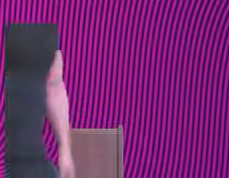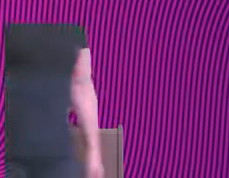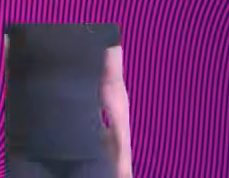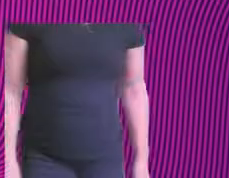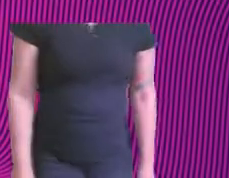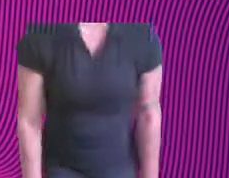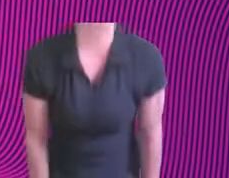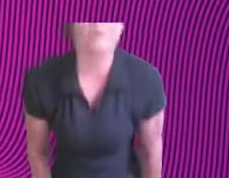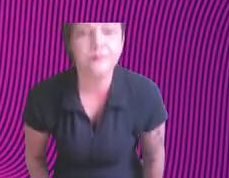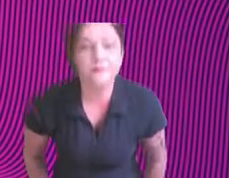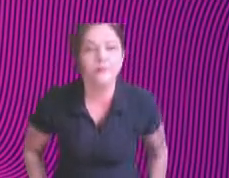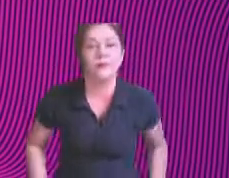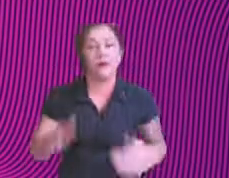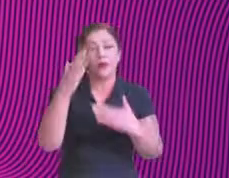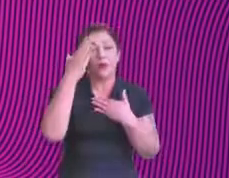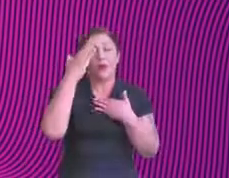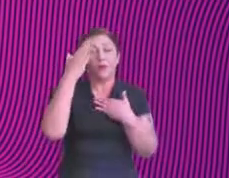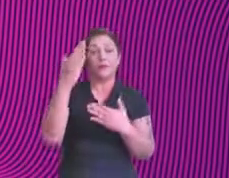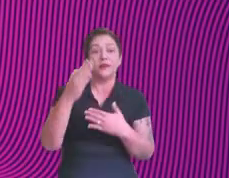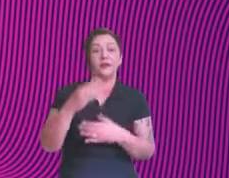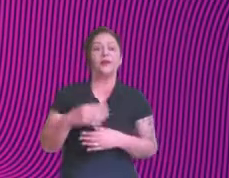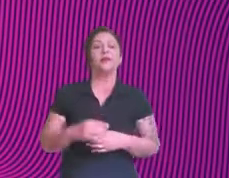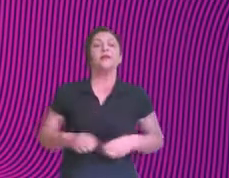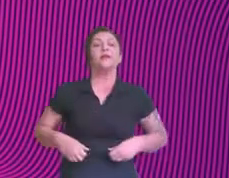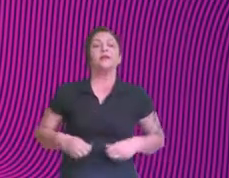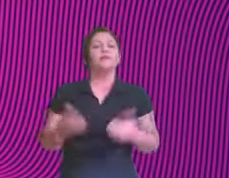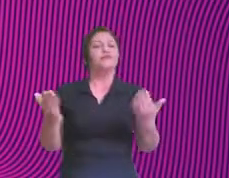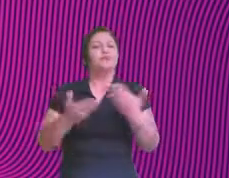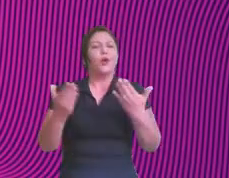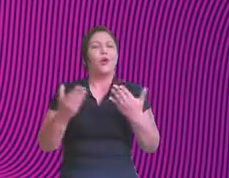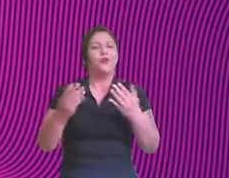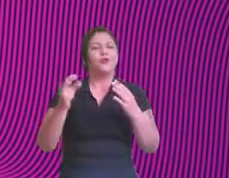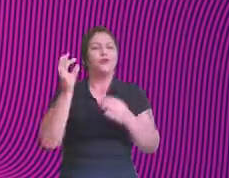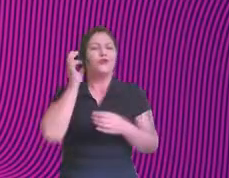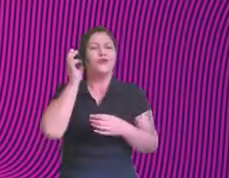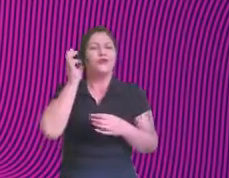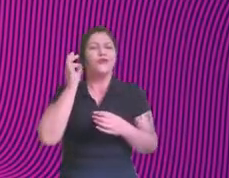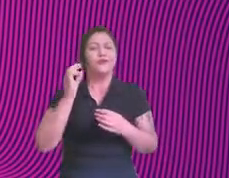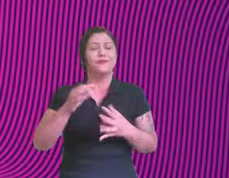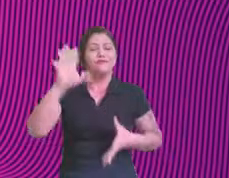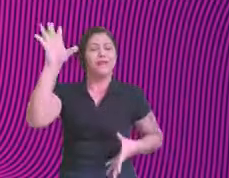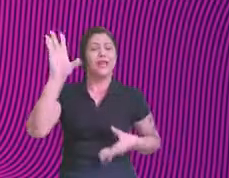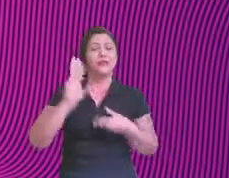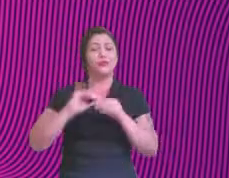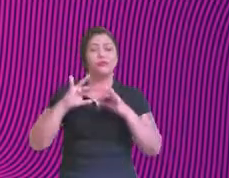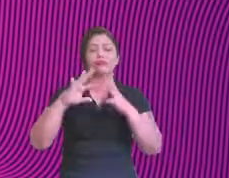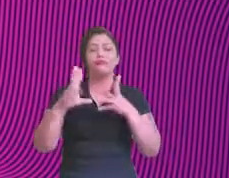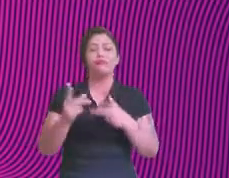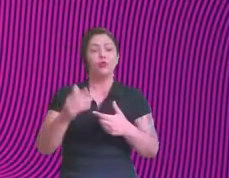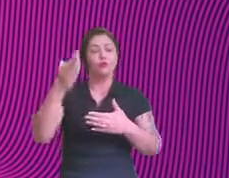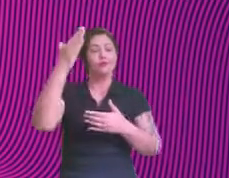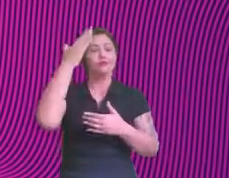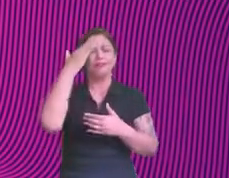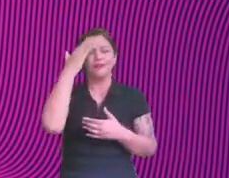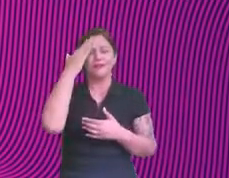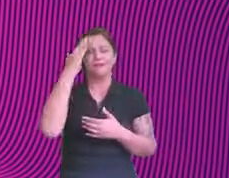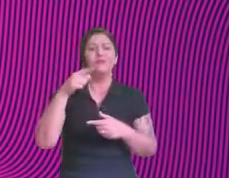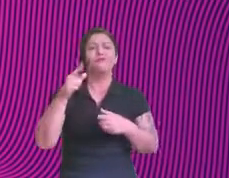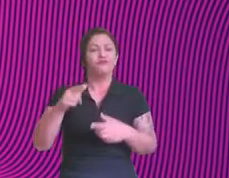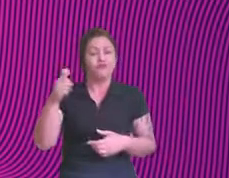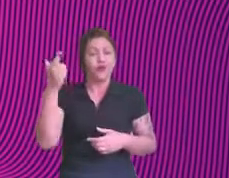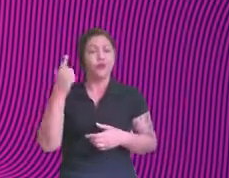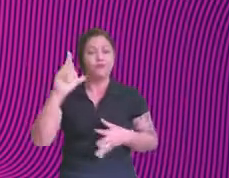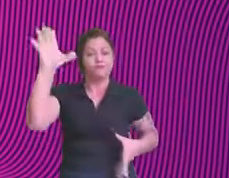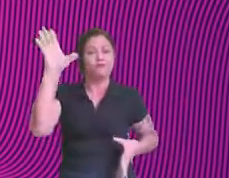Obrigada, Gustavo. Nossa, foi excelente. Eu acho que é um resumo de tudo que a gente gostaria de saber aí. Né, você conseguiu fazer uma síntese